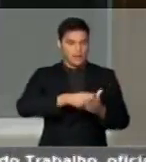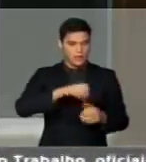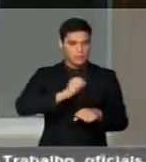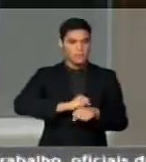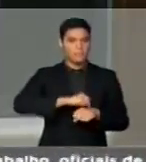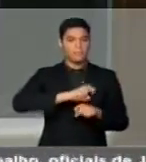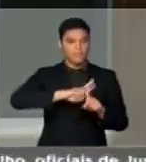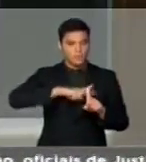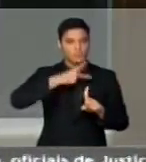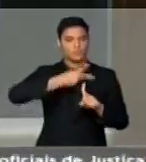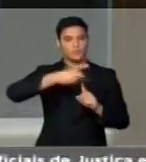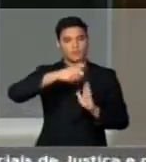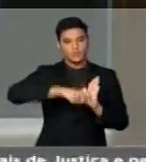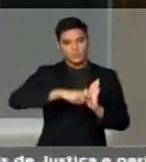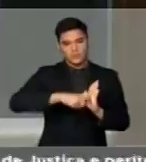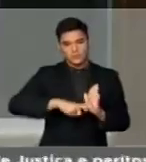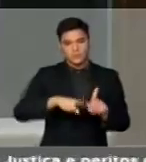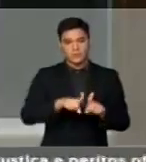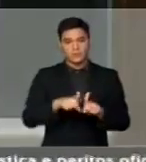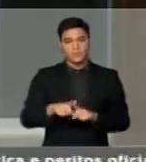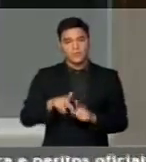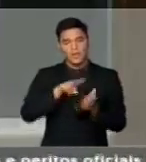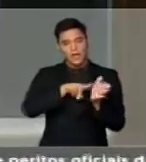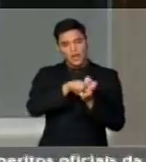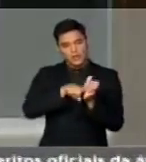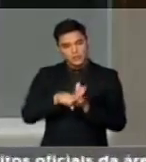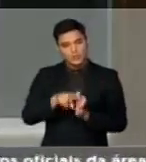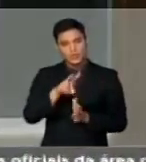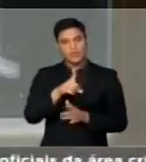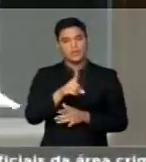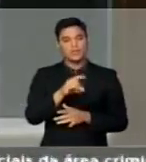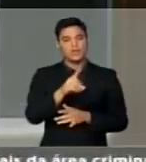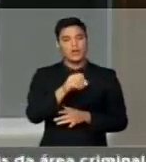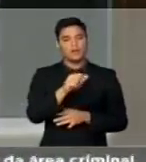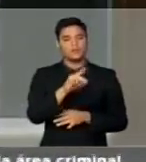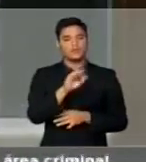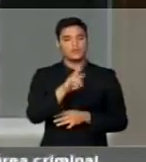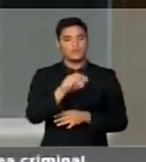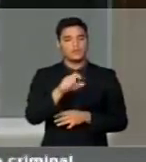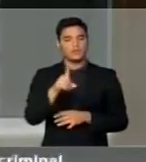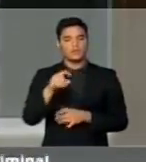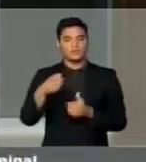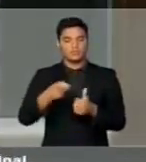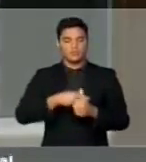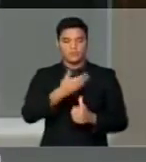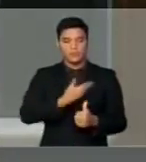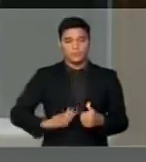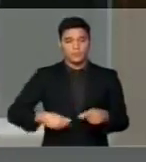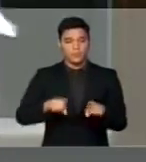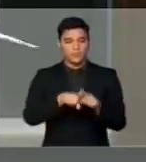da dívida ativa e a auditoria da dívida pública fosse feita com uma política afirmativa de